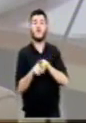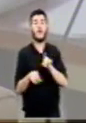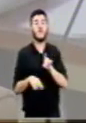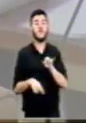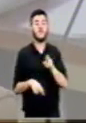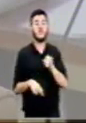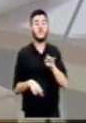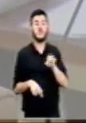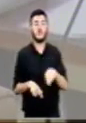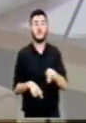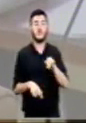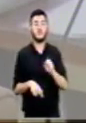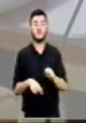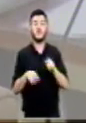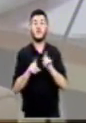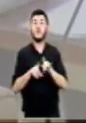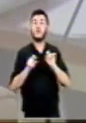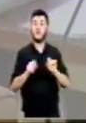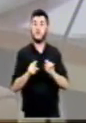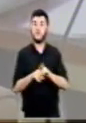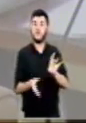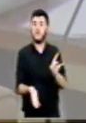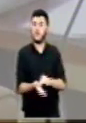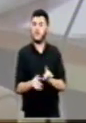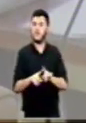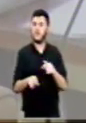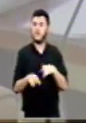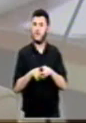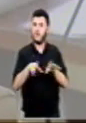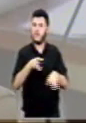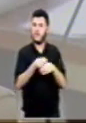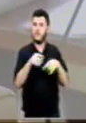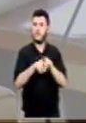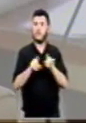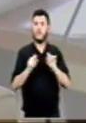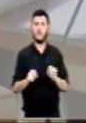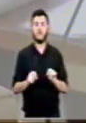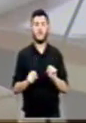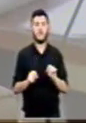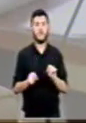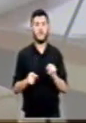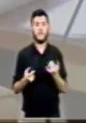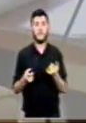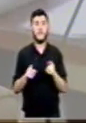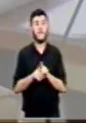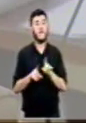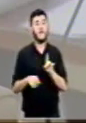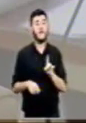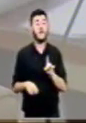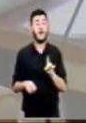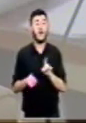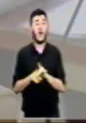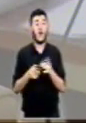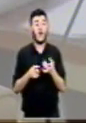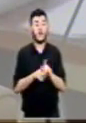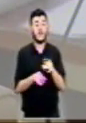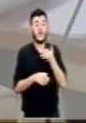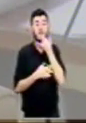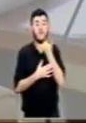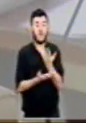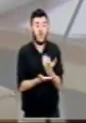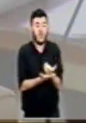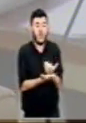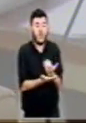já sopesados. E reitero que o inicial indeferimento da interceptação telefônica por parte do